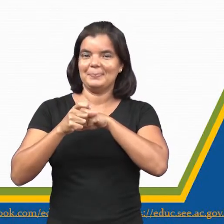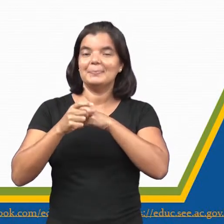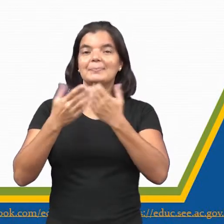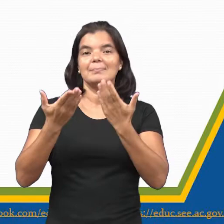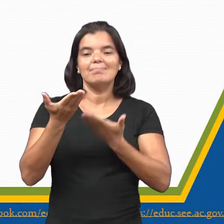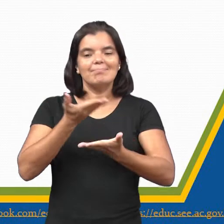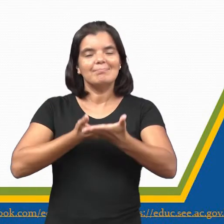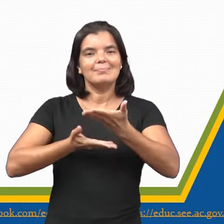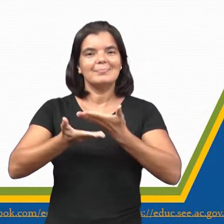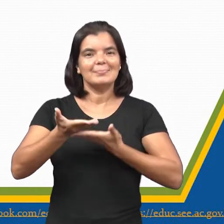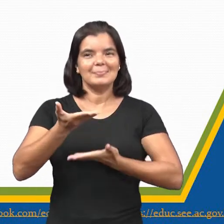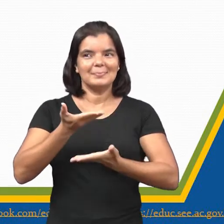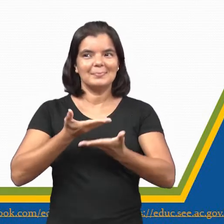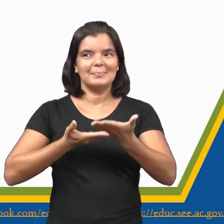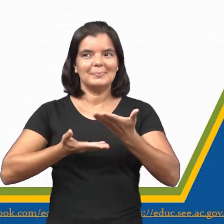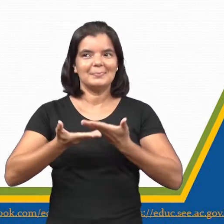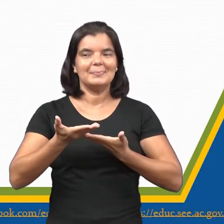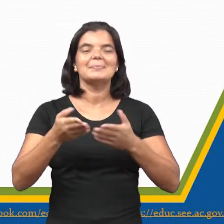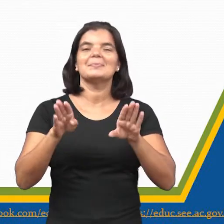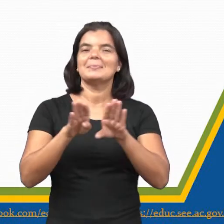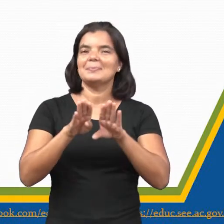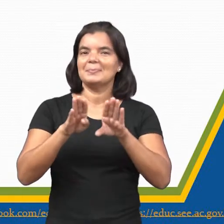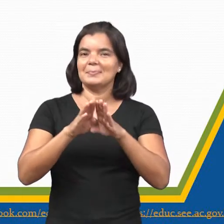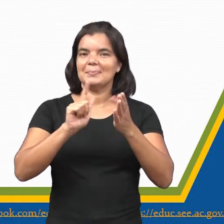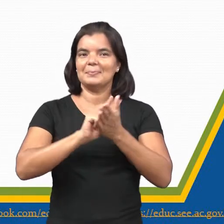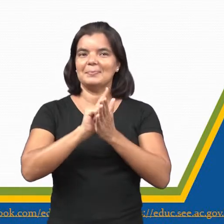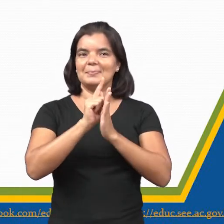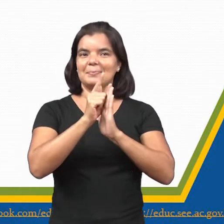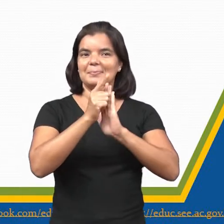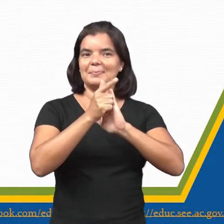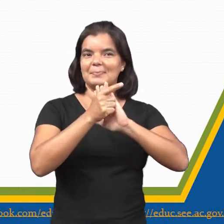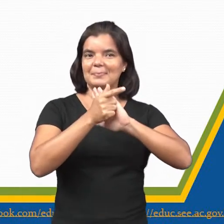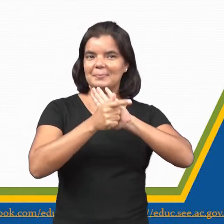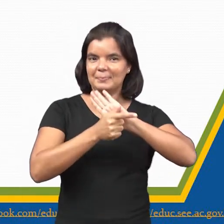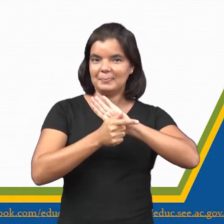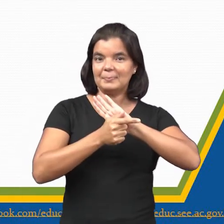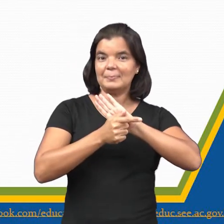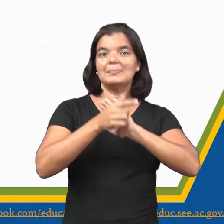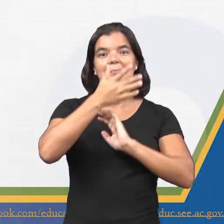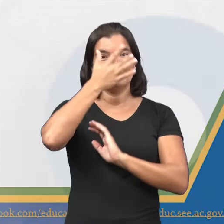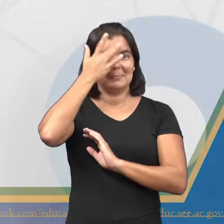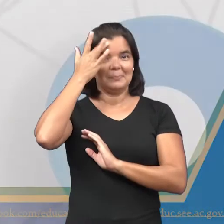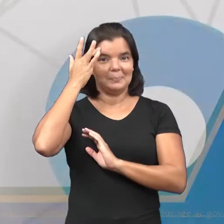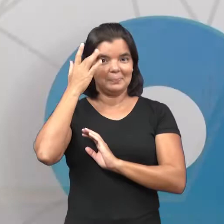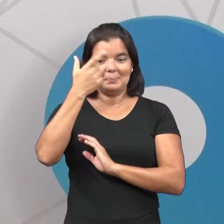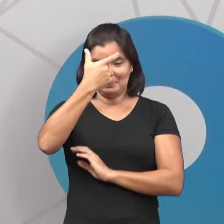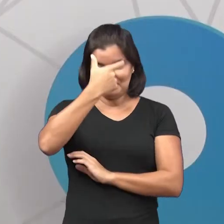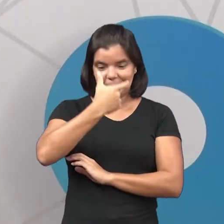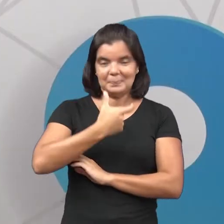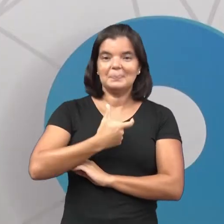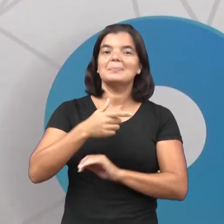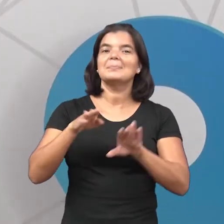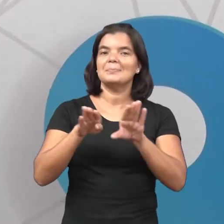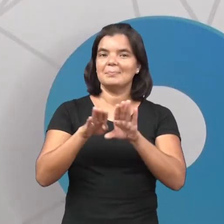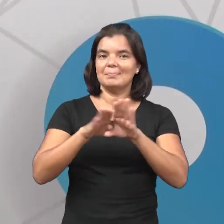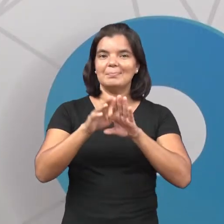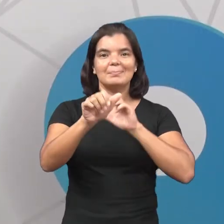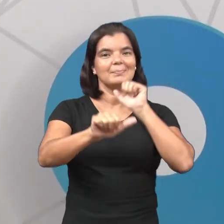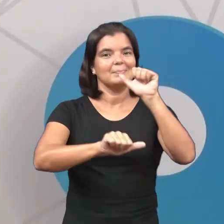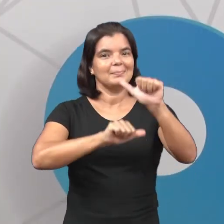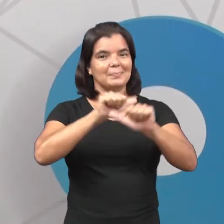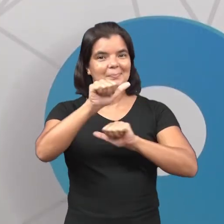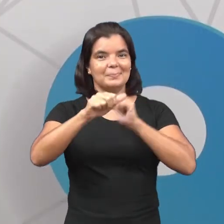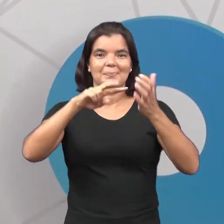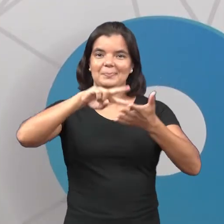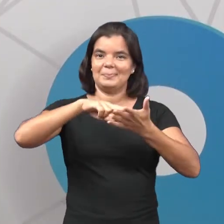e a relação que existe entre eles no relato pessoal e nos textos, a relação que modifica